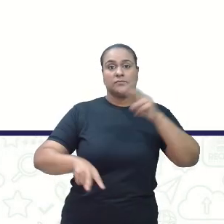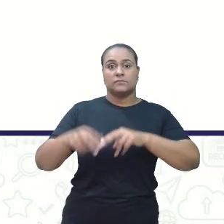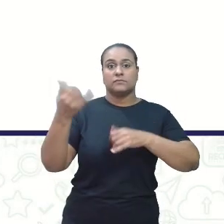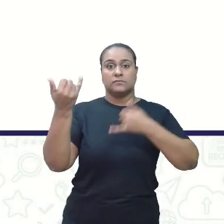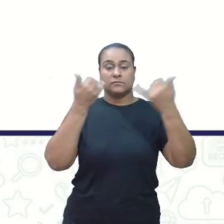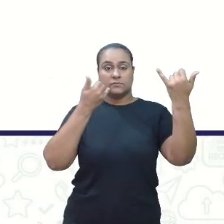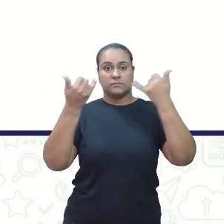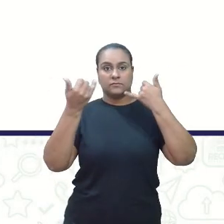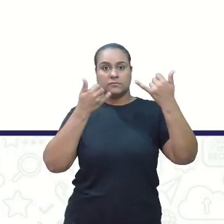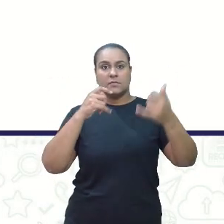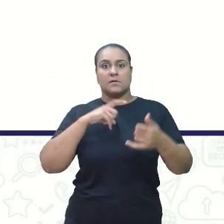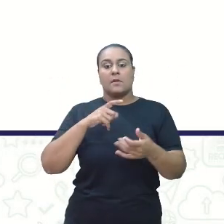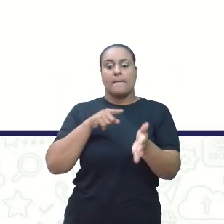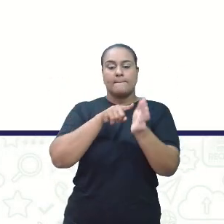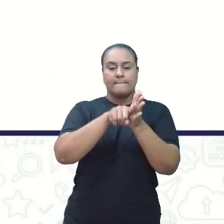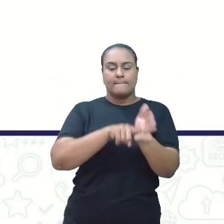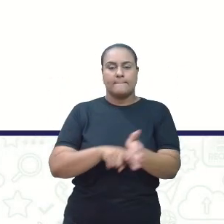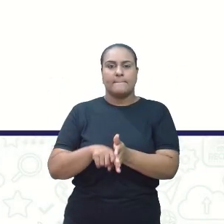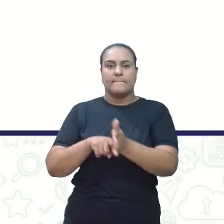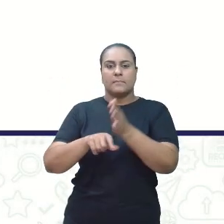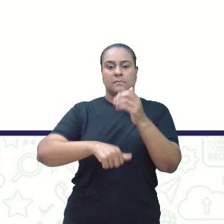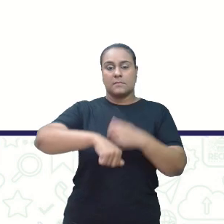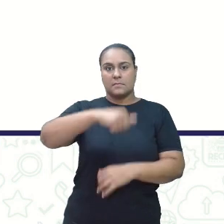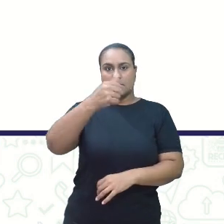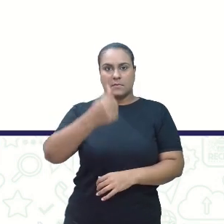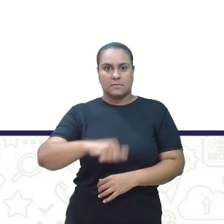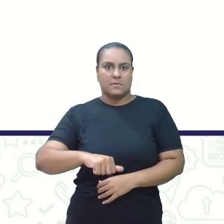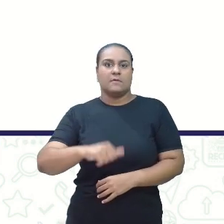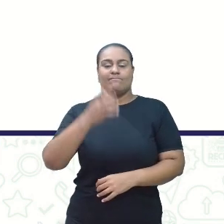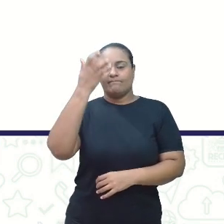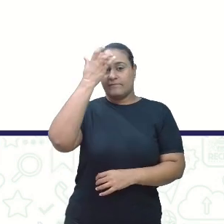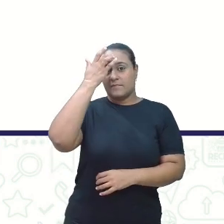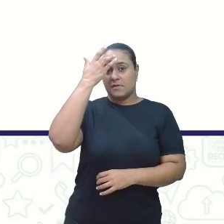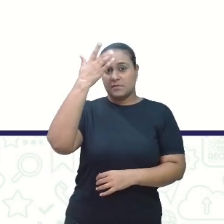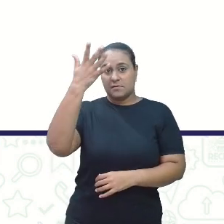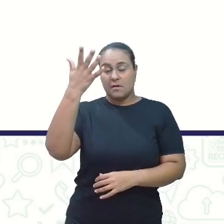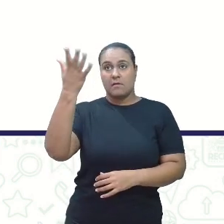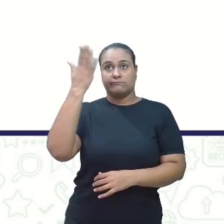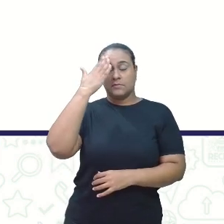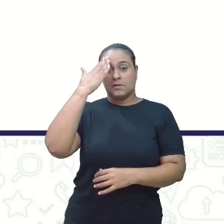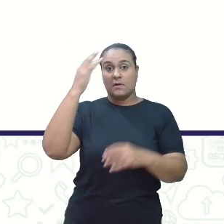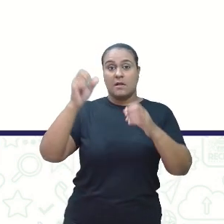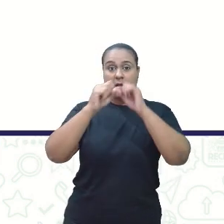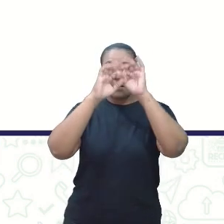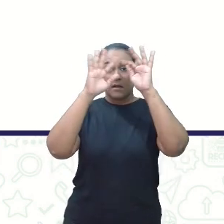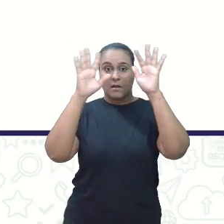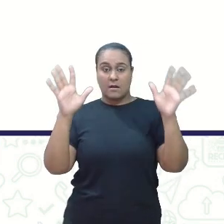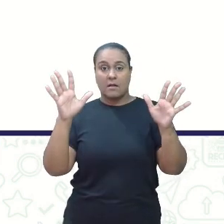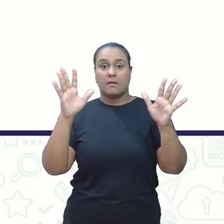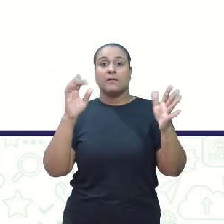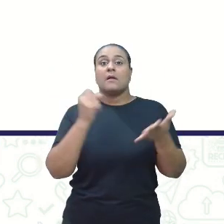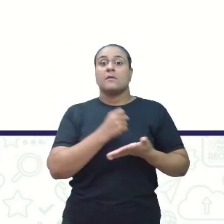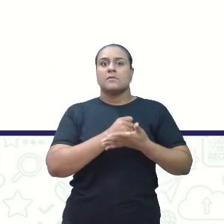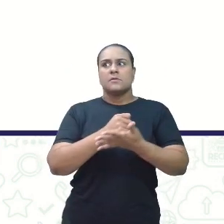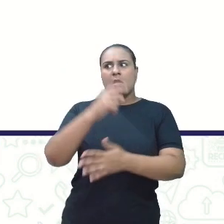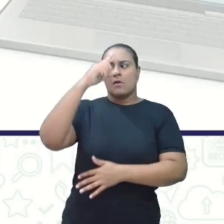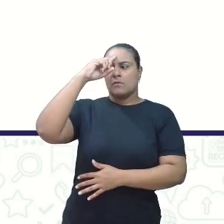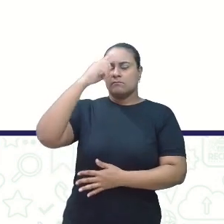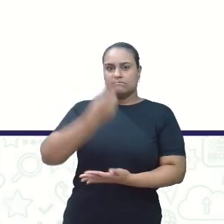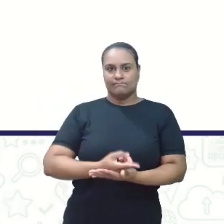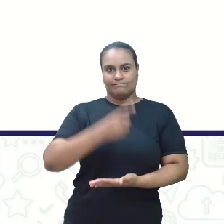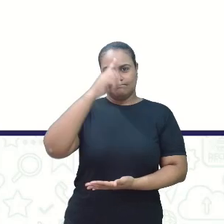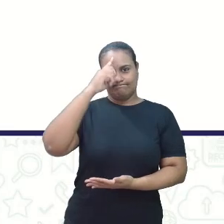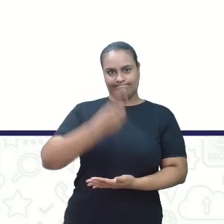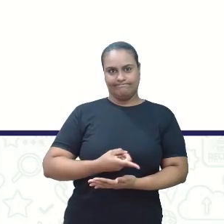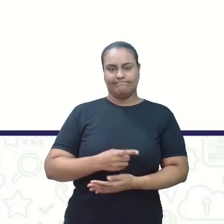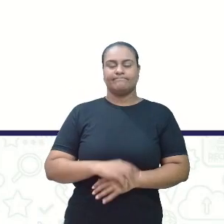informações obtidas em pesquisas, análises, para facilitar a compreensão e auxiliar na tomada de